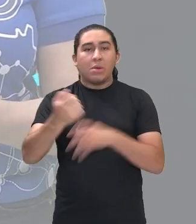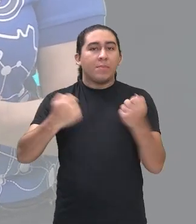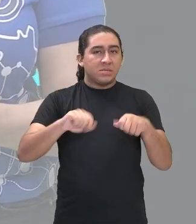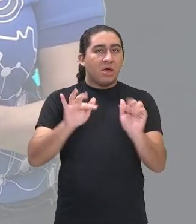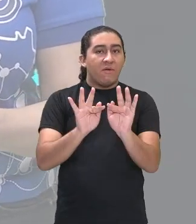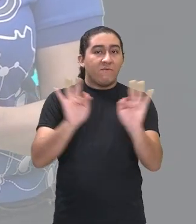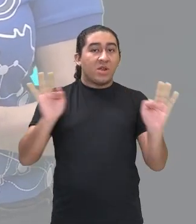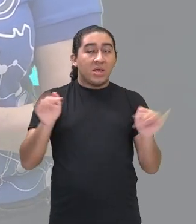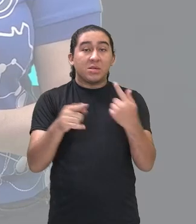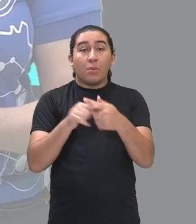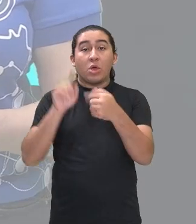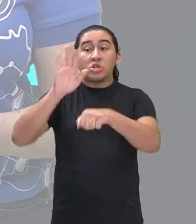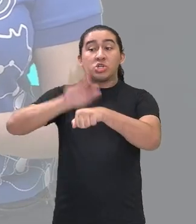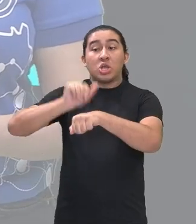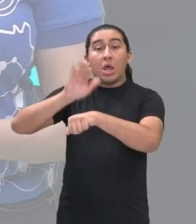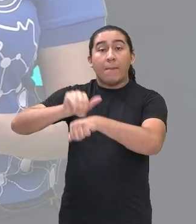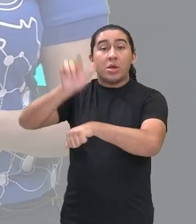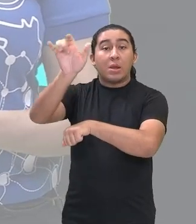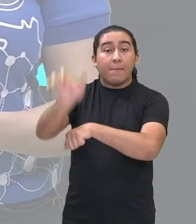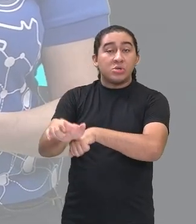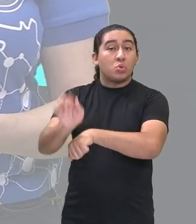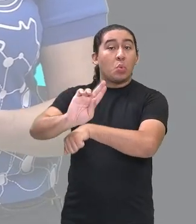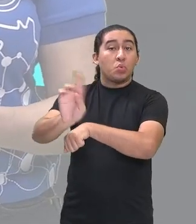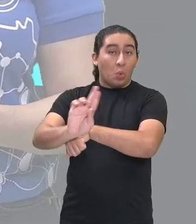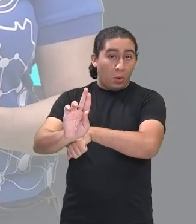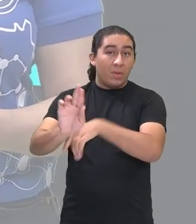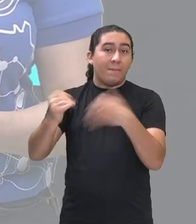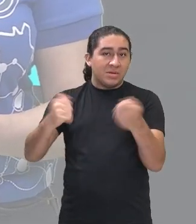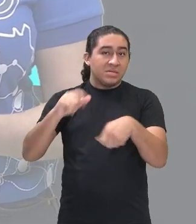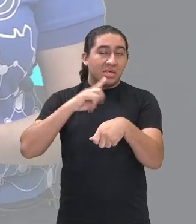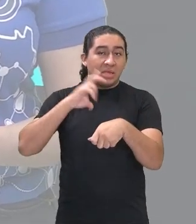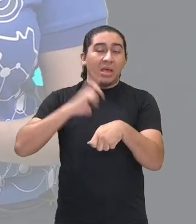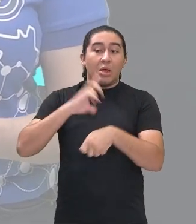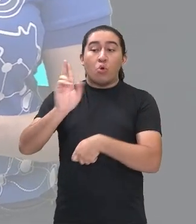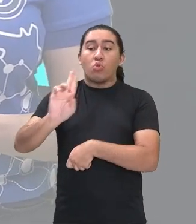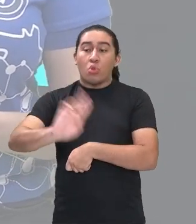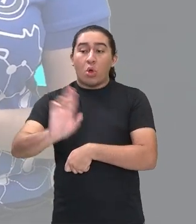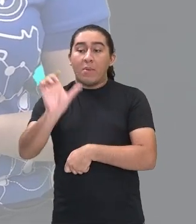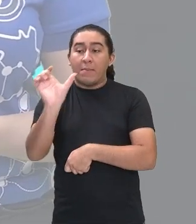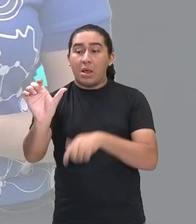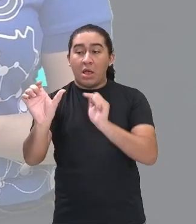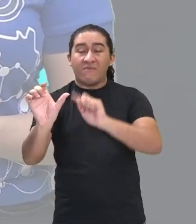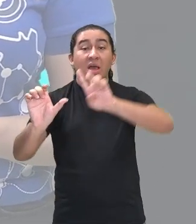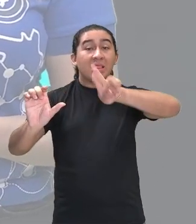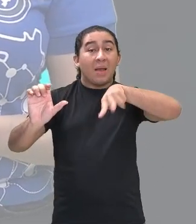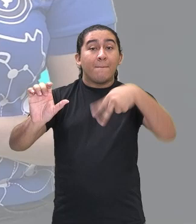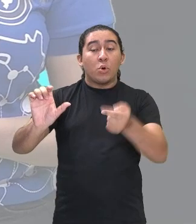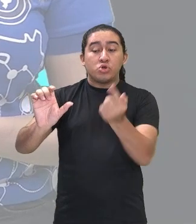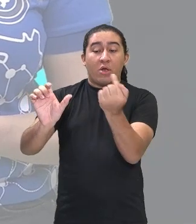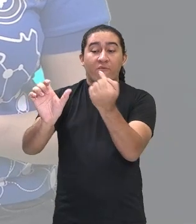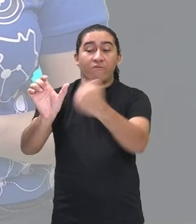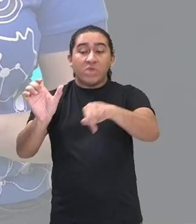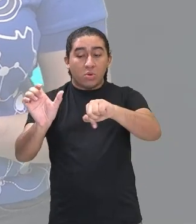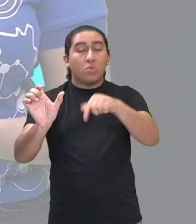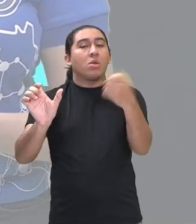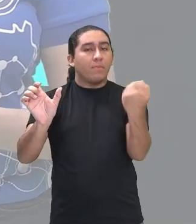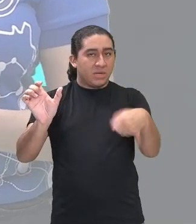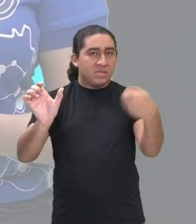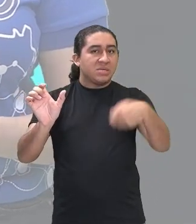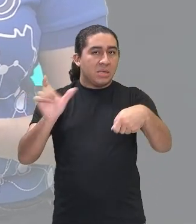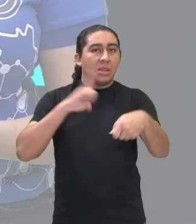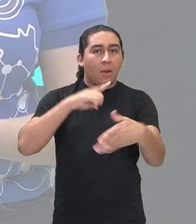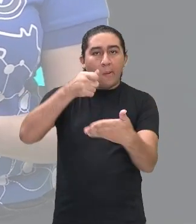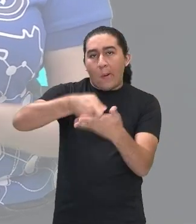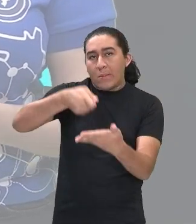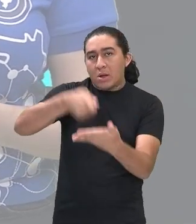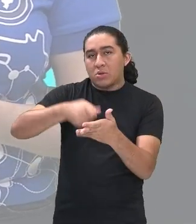invocando, você está chamando pelo nome da pessoa. Então, você precisa isolar esse vocativo